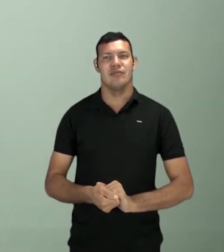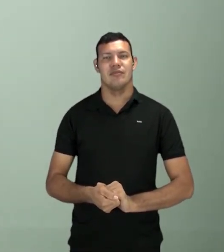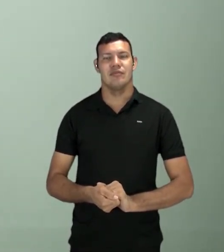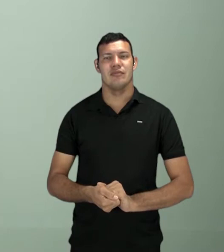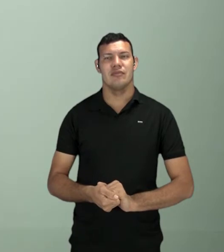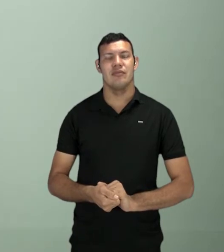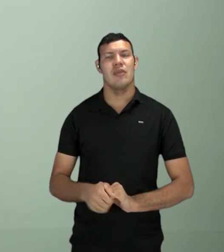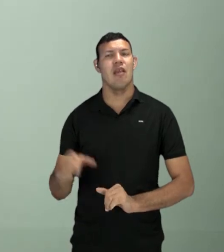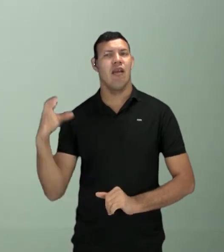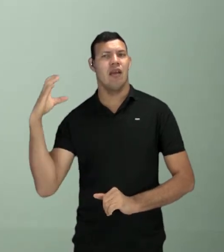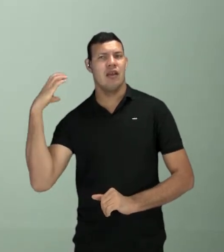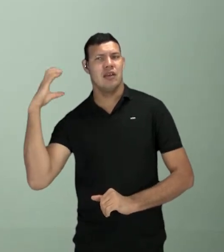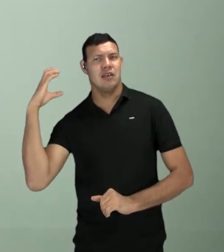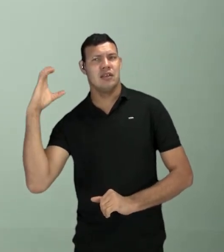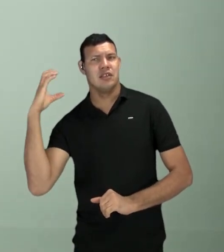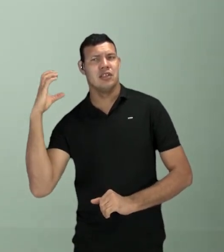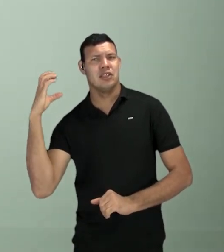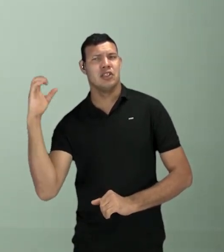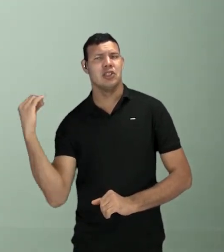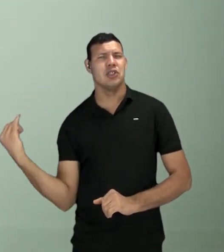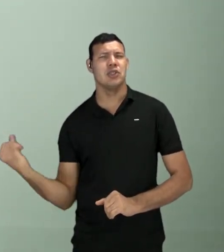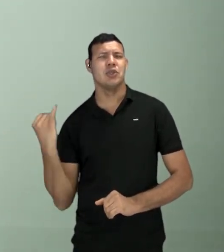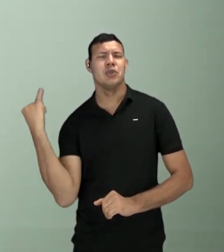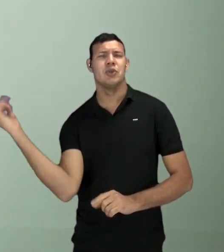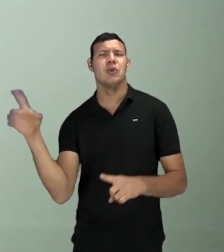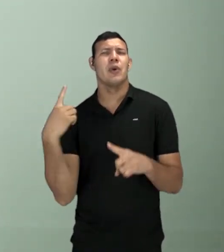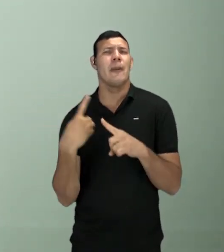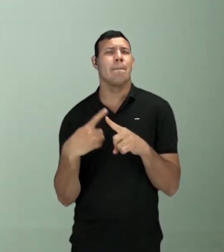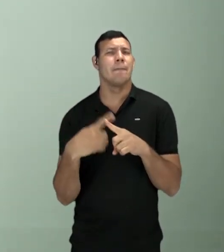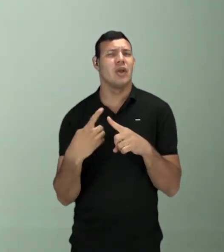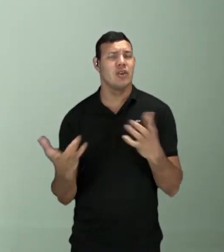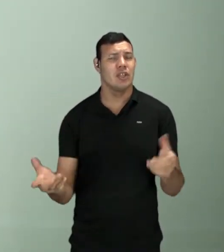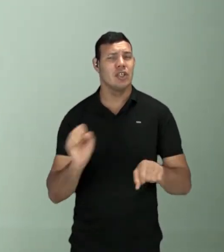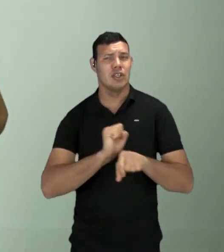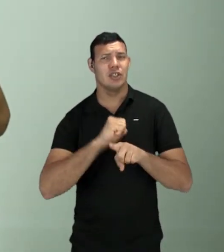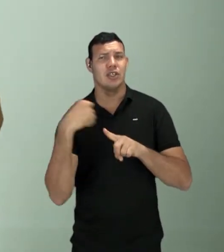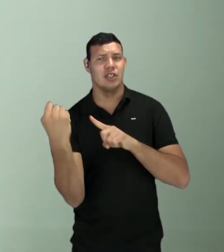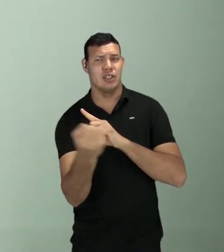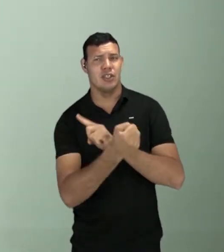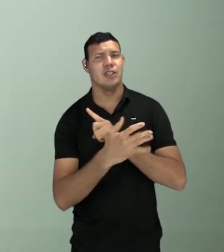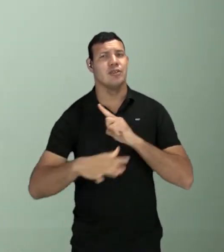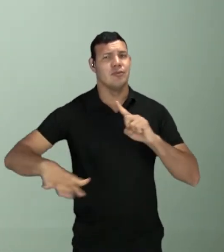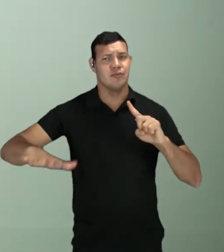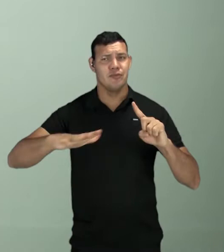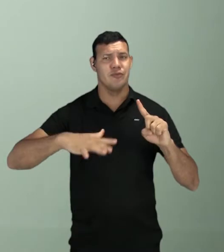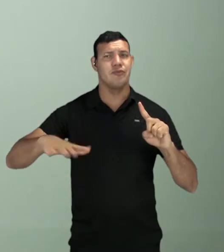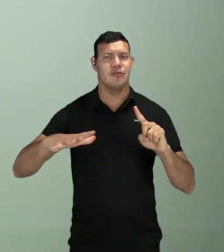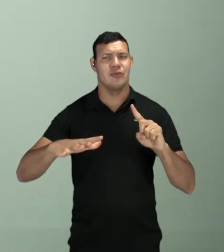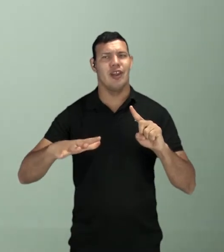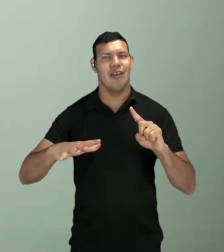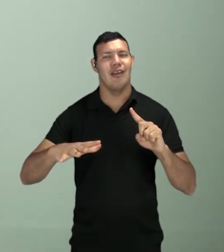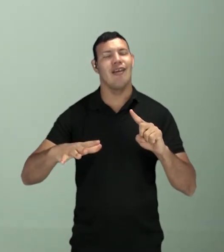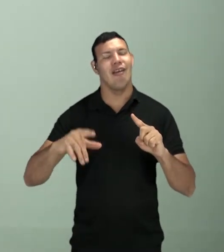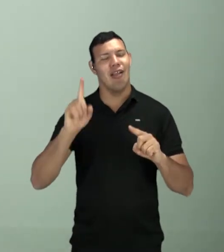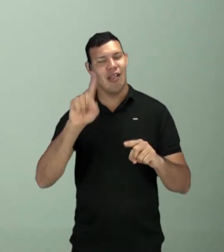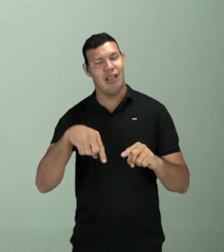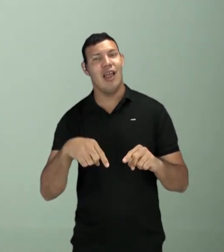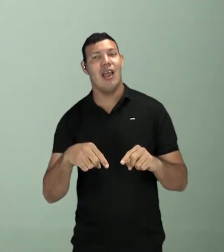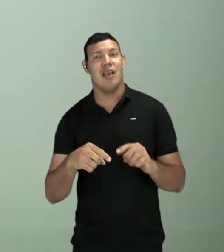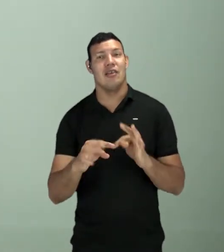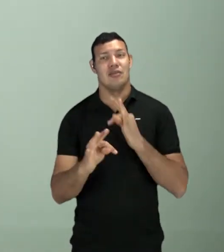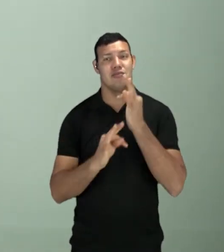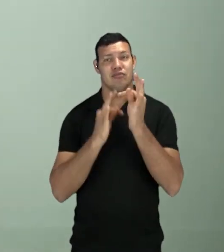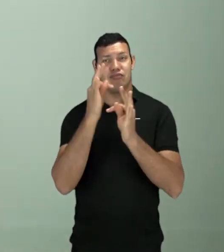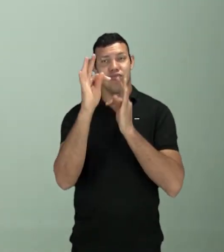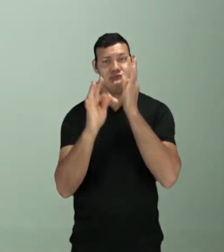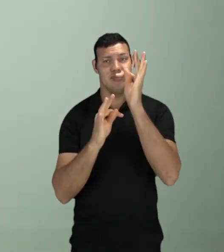E a ciência, gente, ela tem um papel fundamental em nossa sociedade, além da evolução da tecnologia, nos tornar uma vida melhor, uma